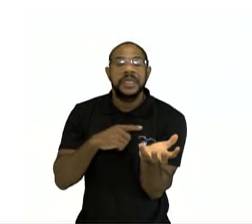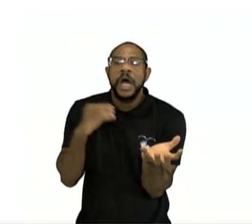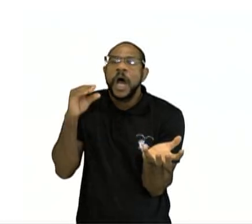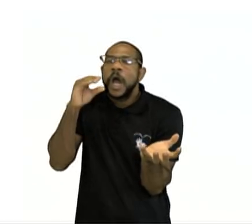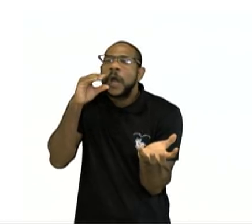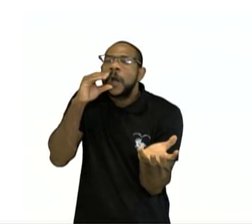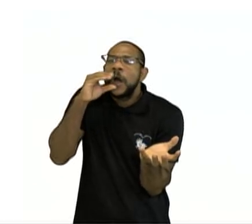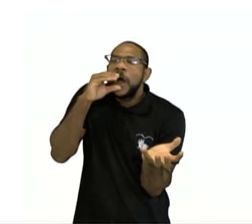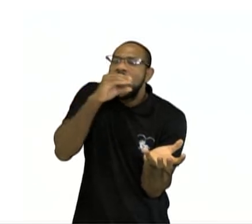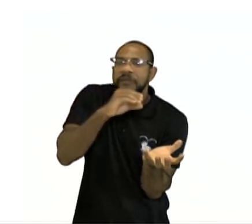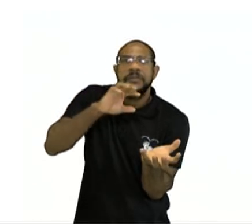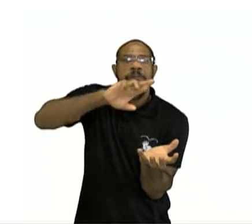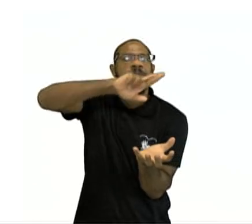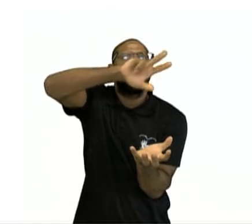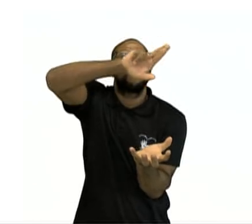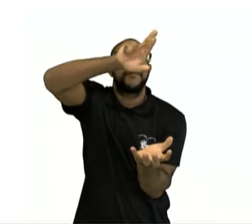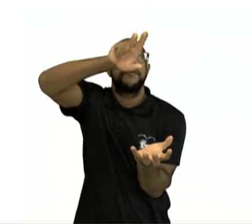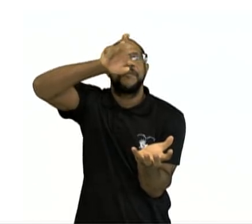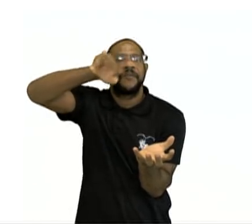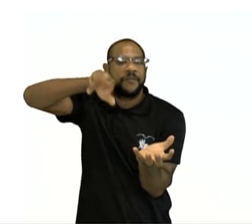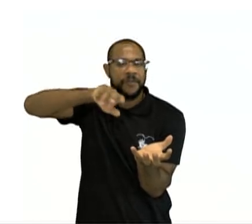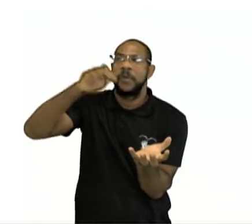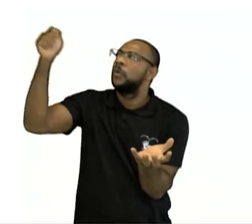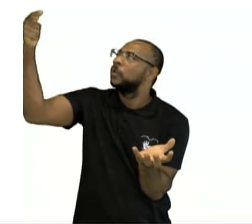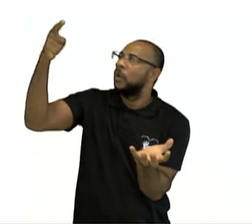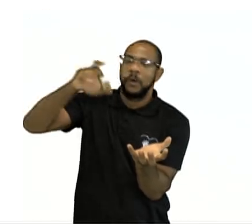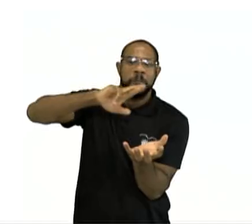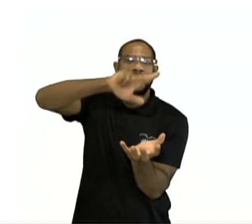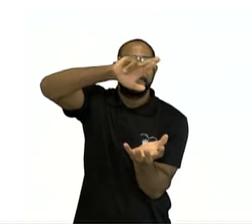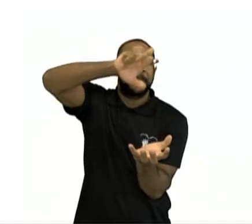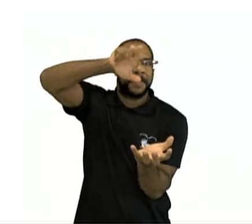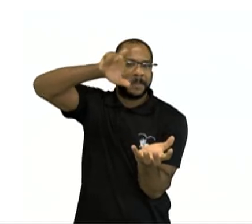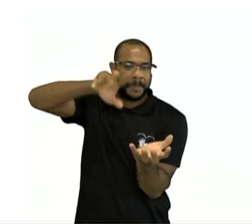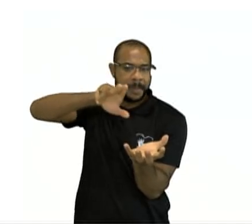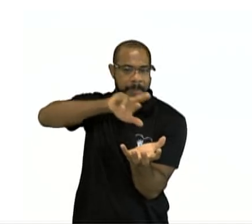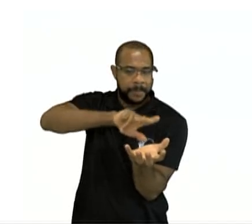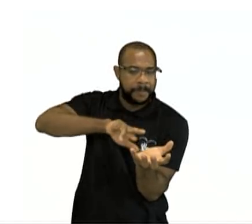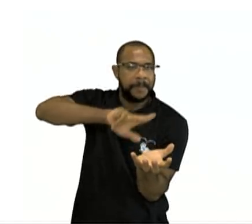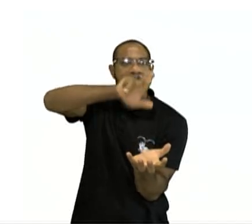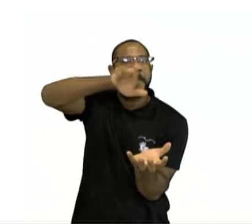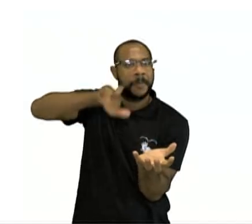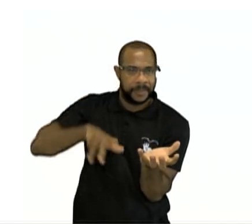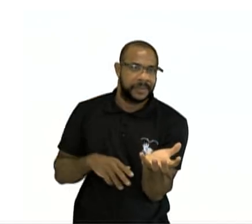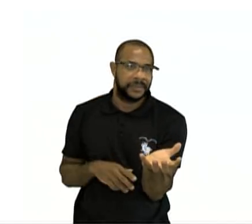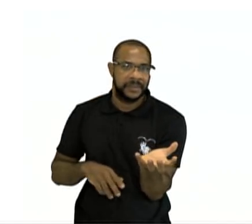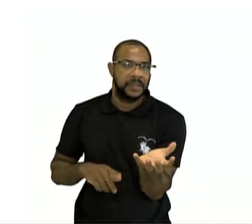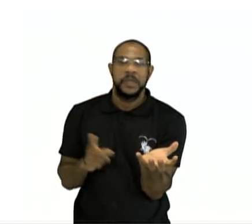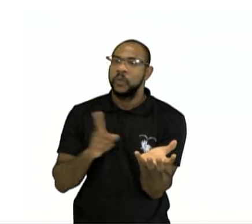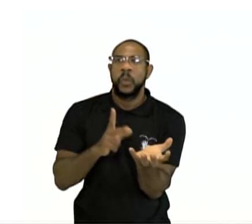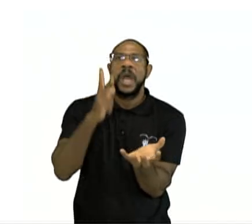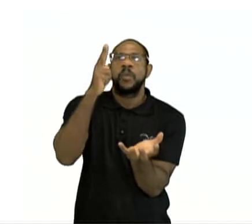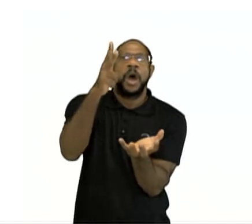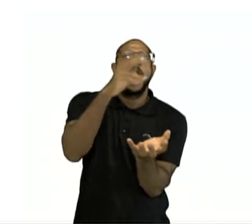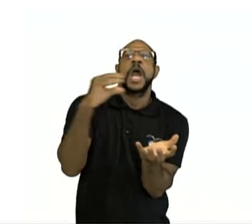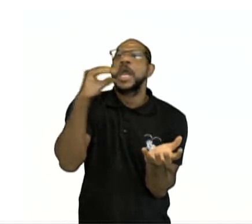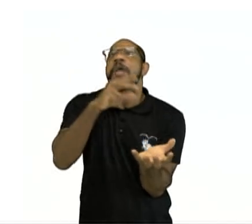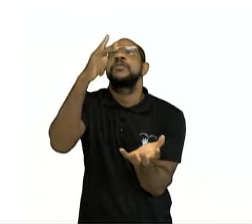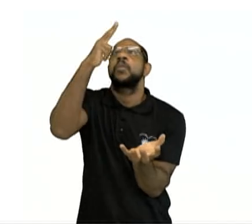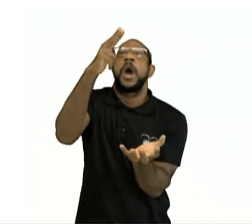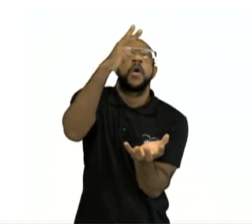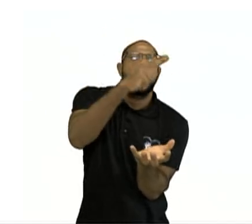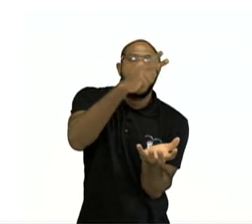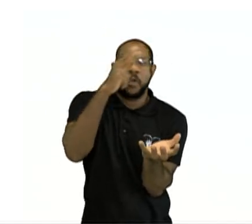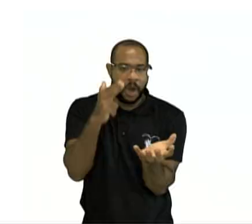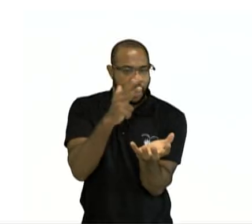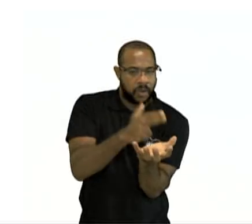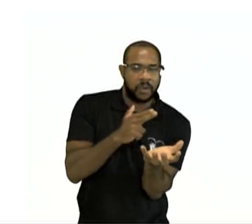maneira diferente pelo Sol as suas diferentes partes. Ele não é aquecido igualzinho todas as partes ao mesmo tempo